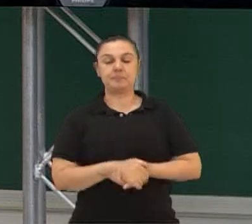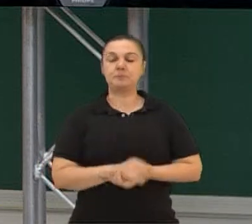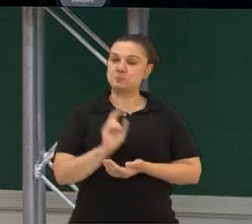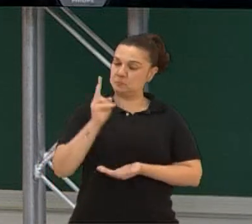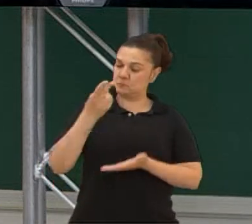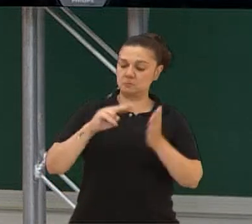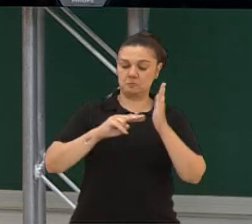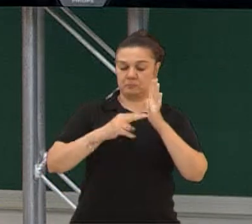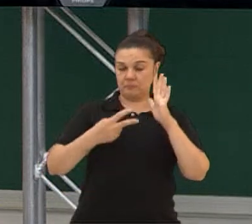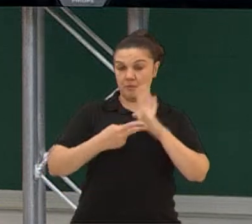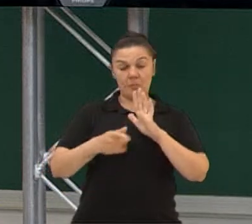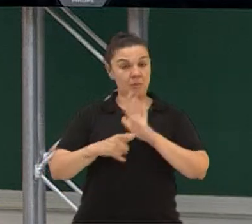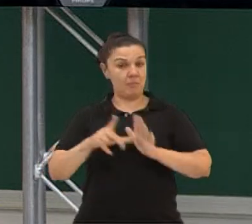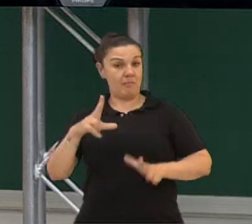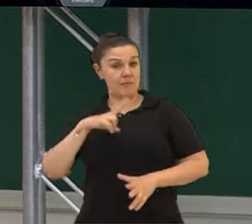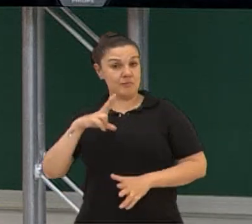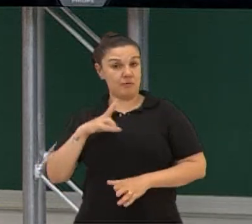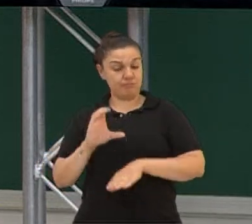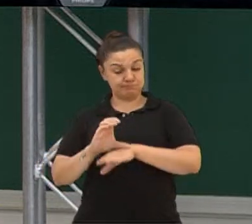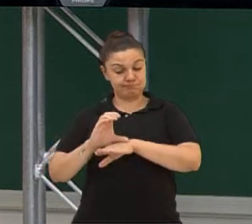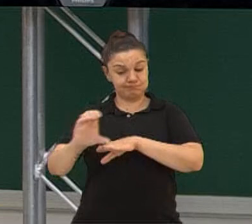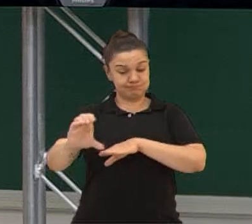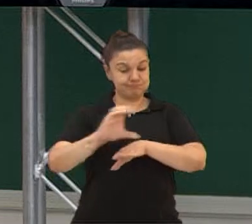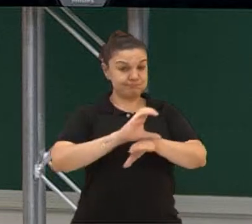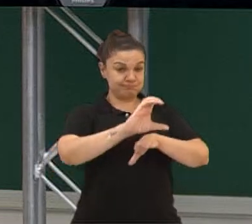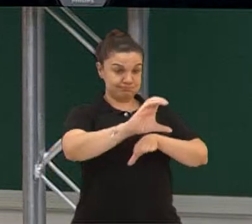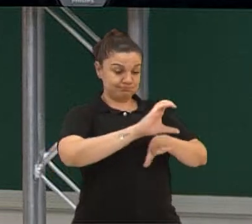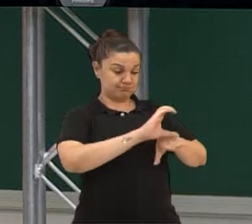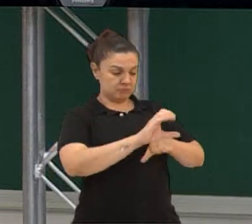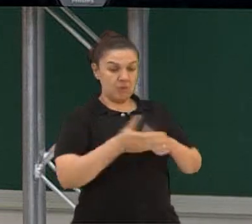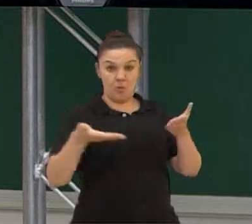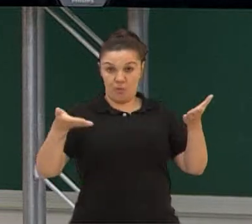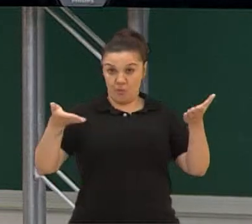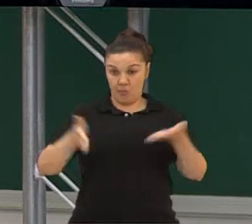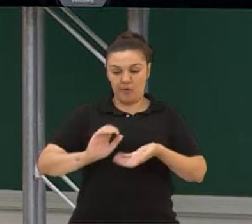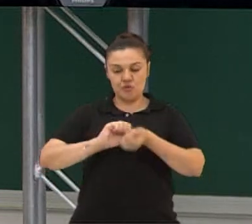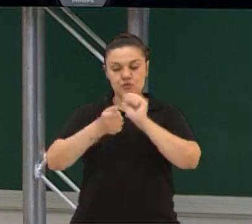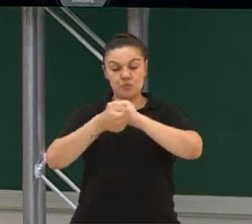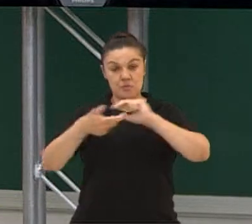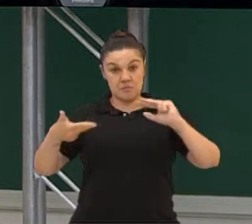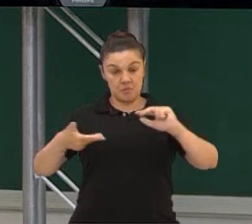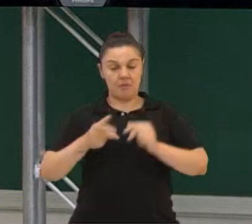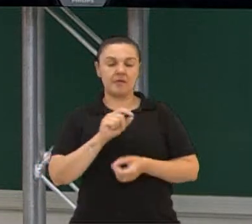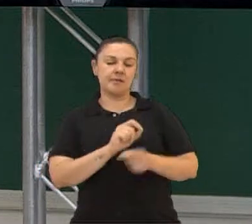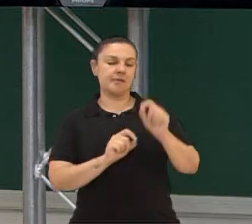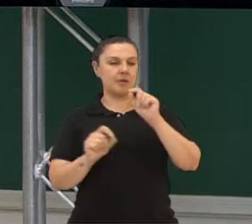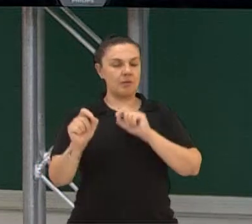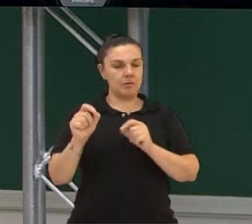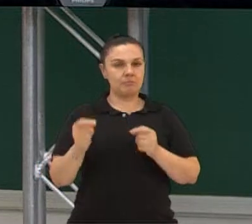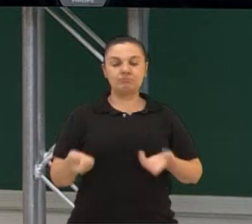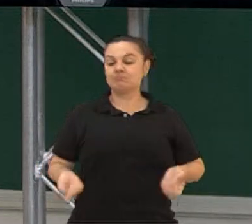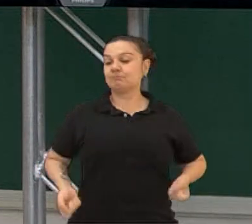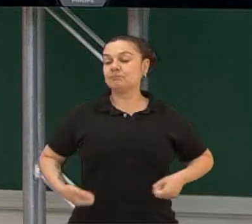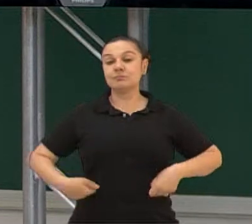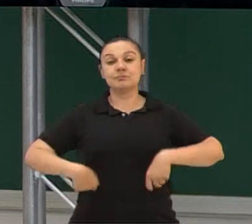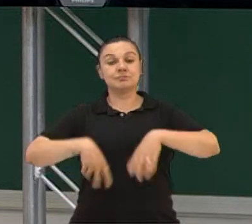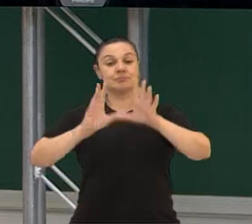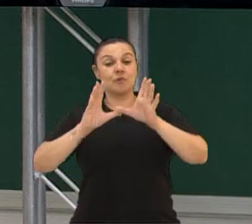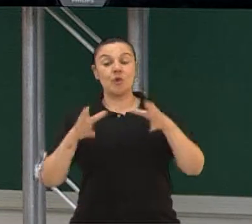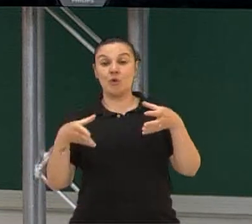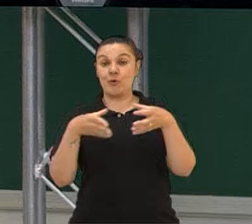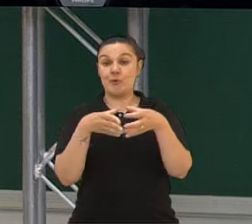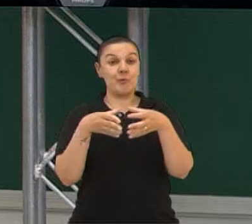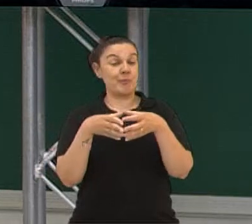ou seja, da iniciativa privada. Então, hoje, o esporte ele está lançado, fazendo